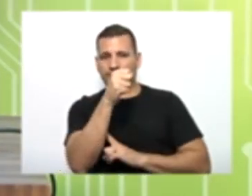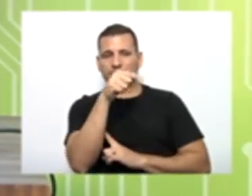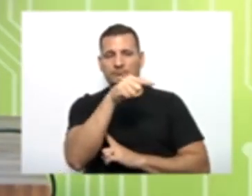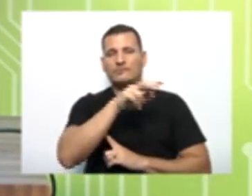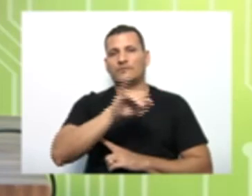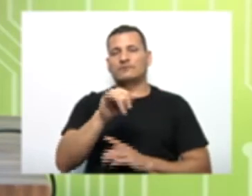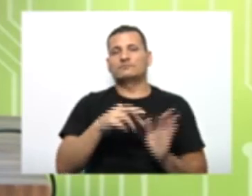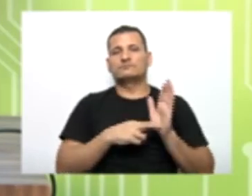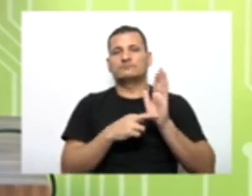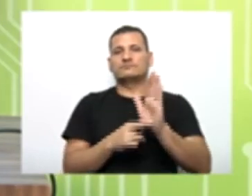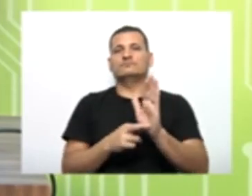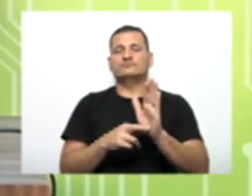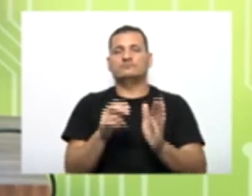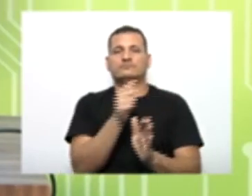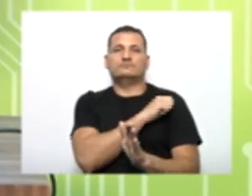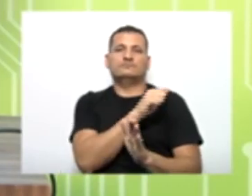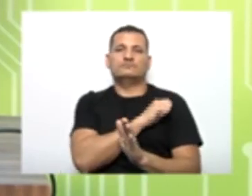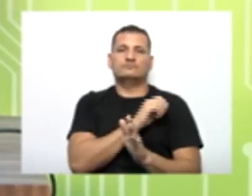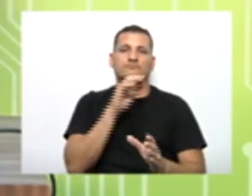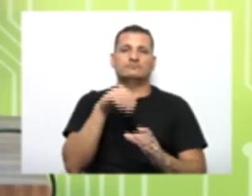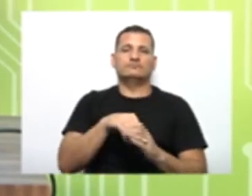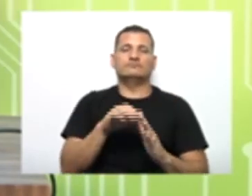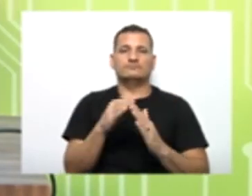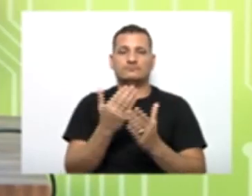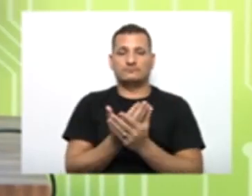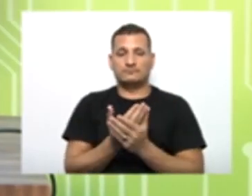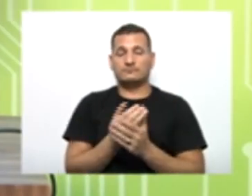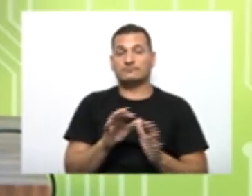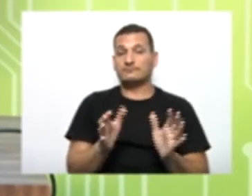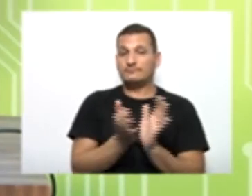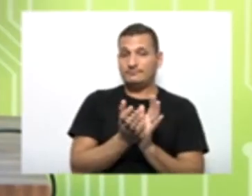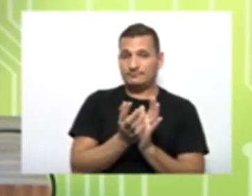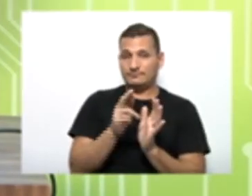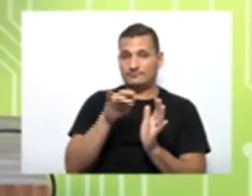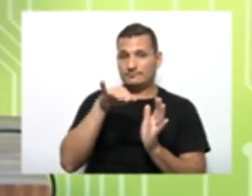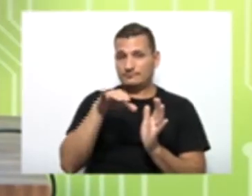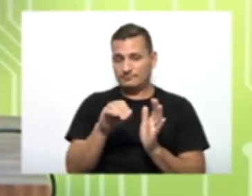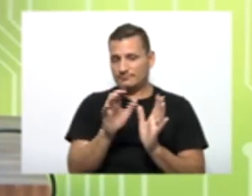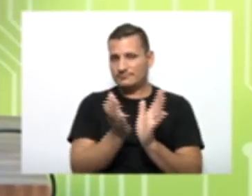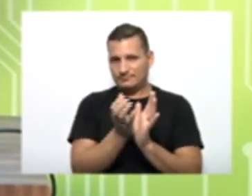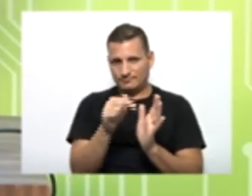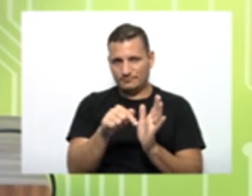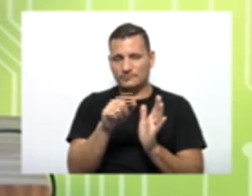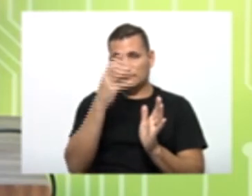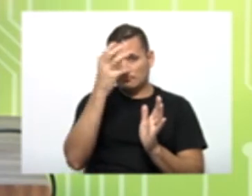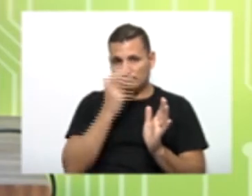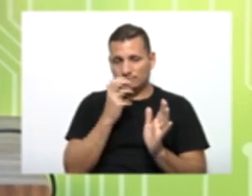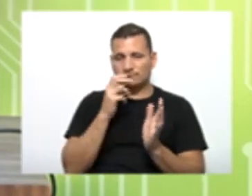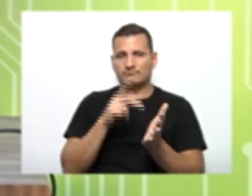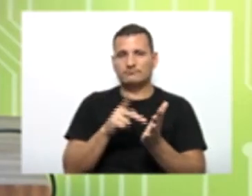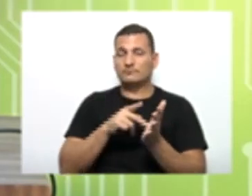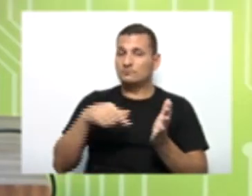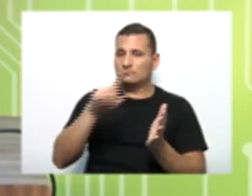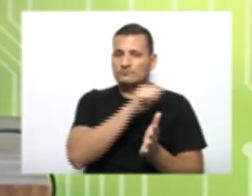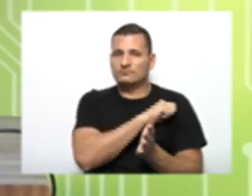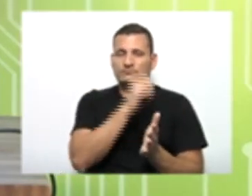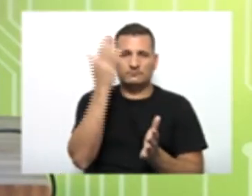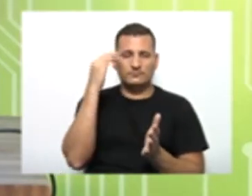Anistia Internacional de 2016, eu recomendo que todos leiam, alunos, professores, para que nós saibamos o que